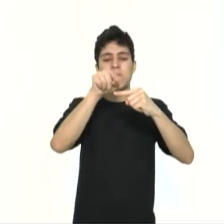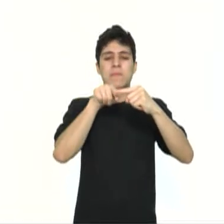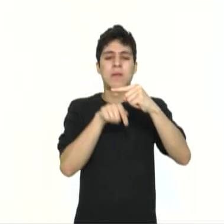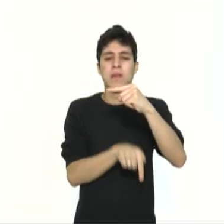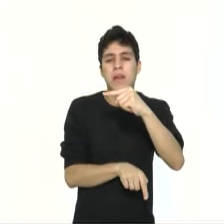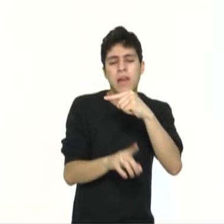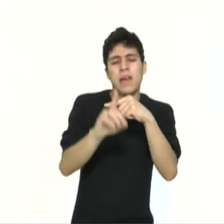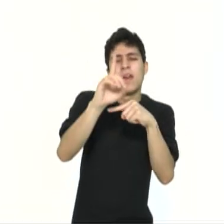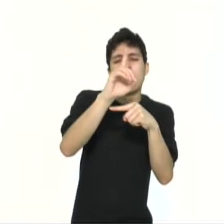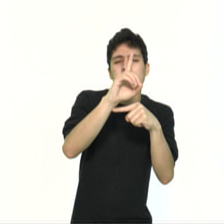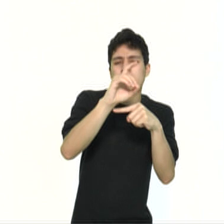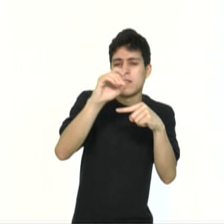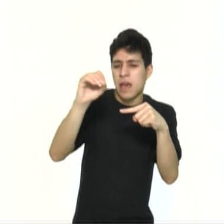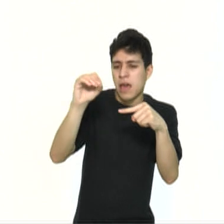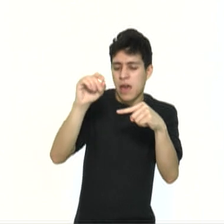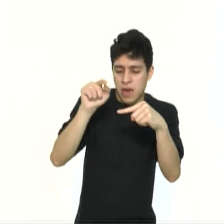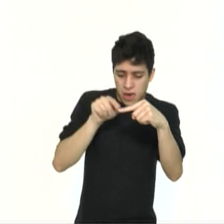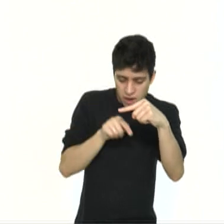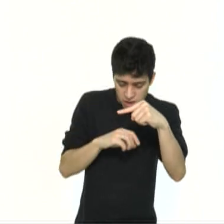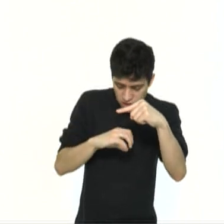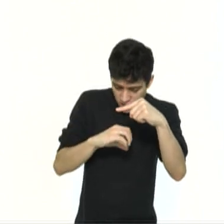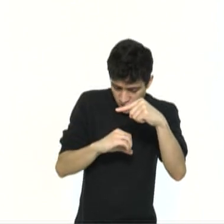tempo. 100 dividido por